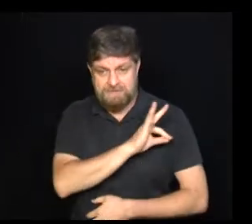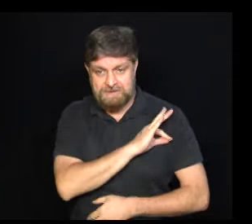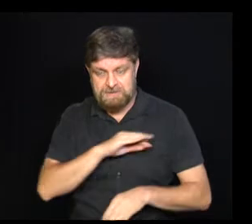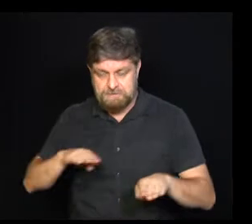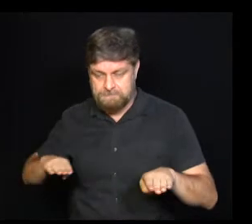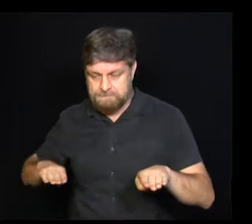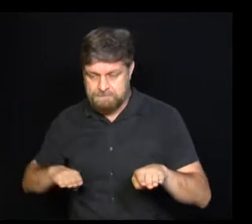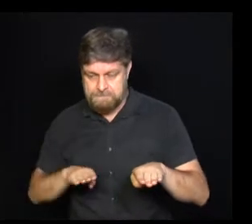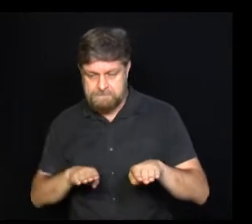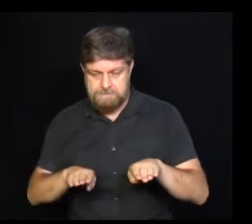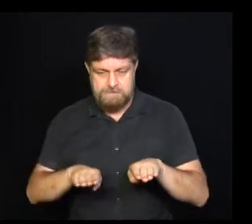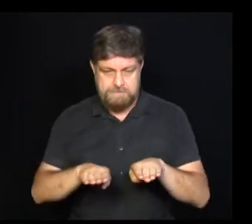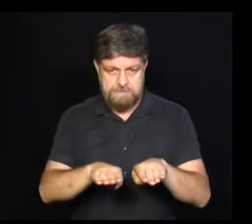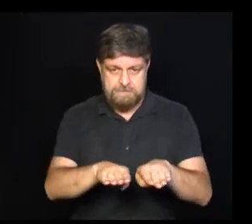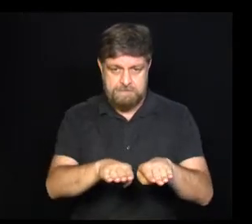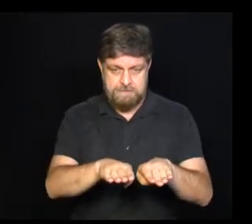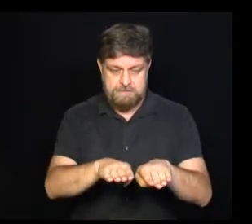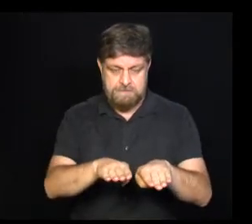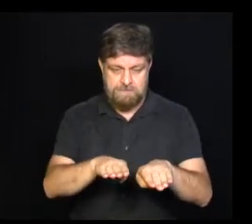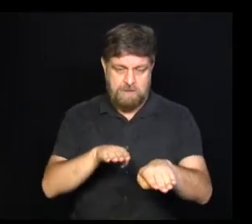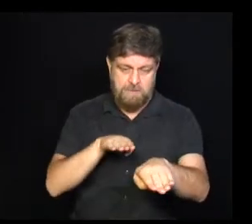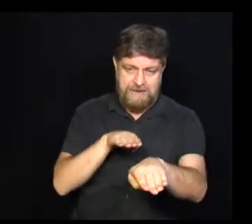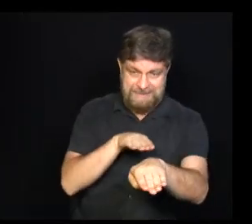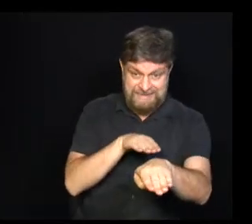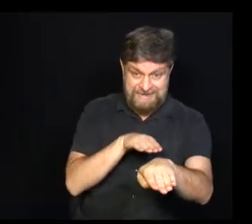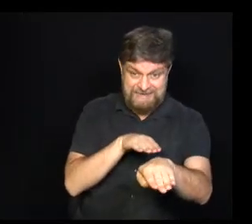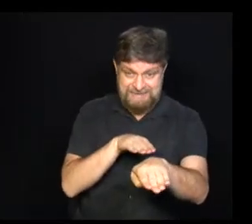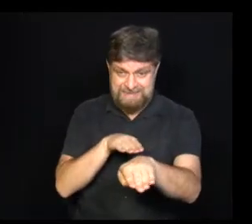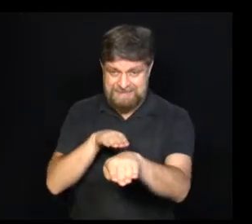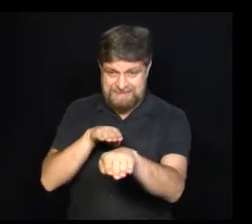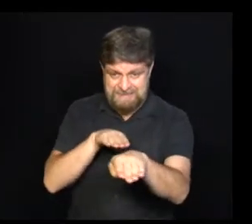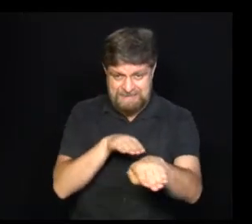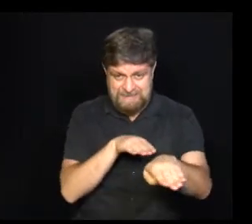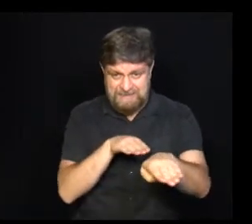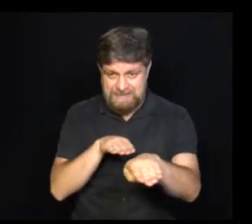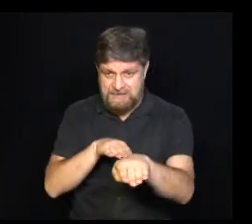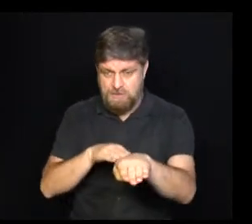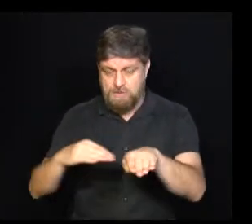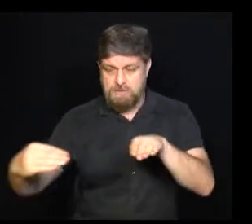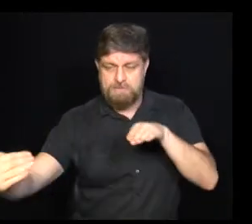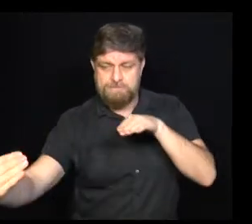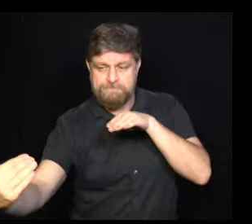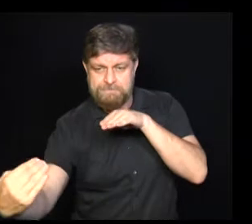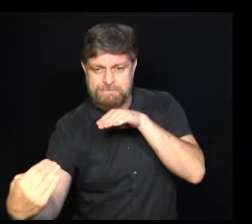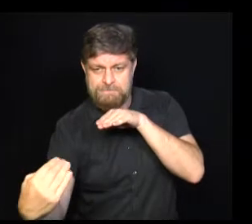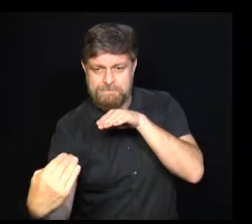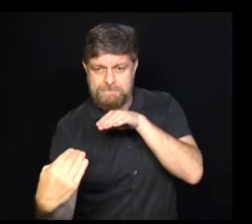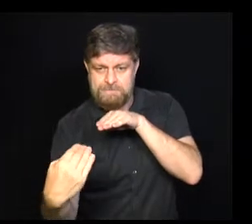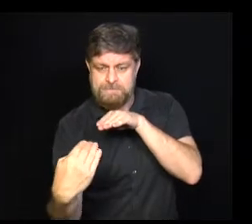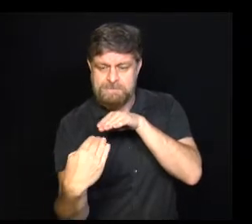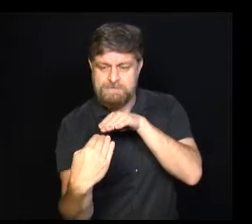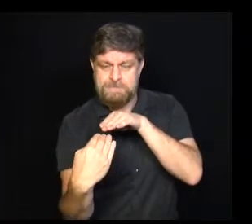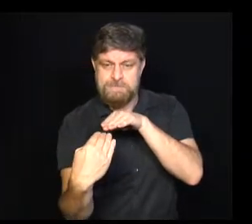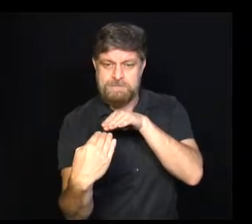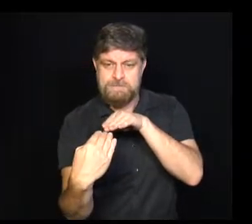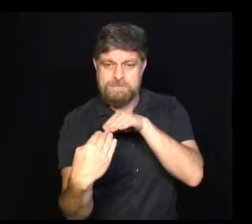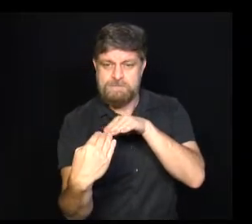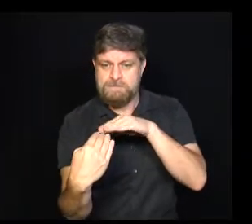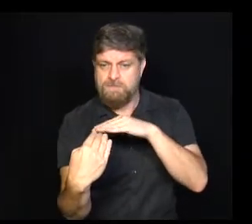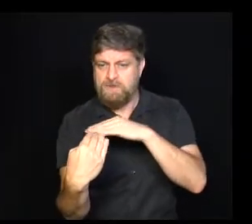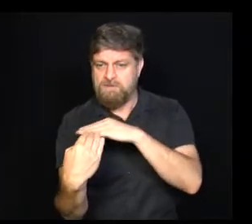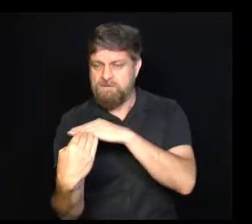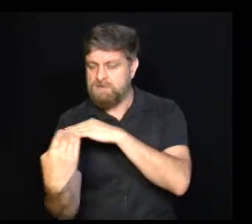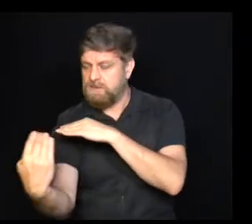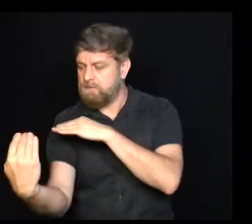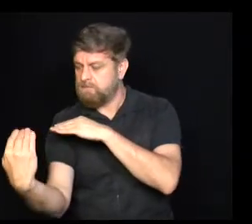coletivo, a retaguarda dele, e fazer a abordagem também num ponto mais à frente, olha, ele vai virar a rua X